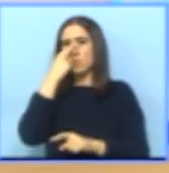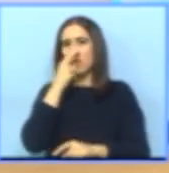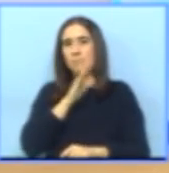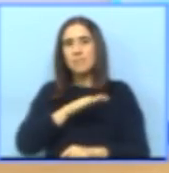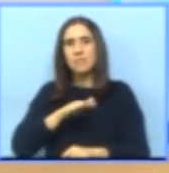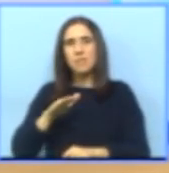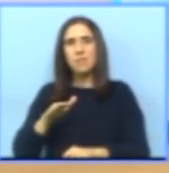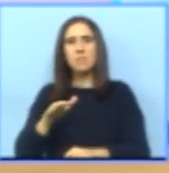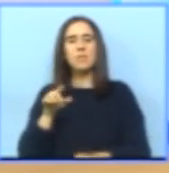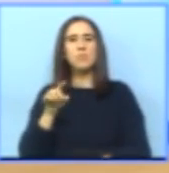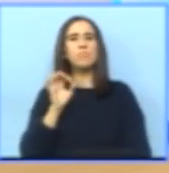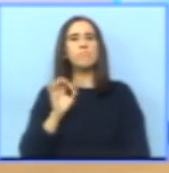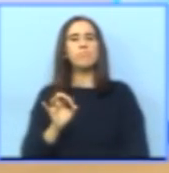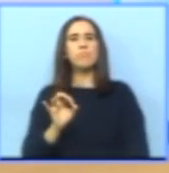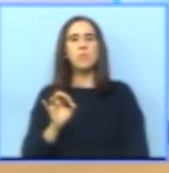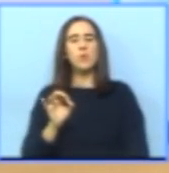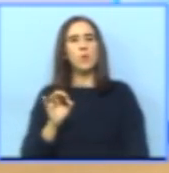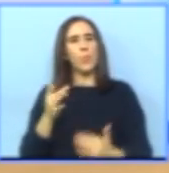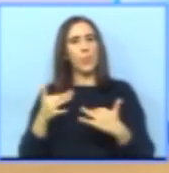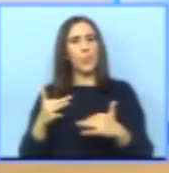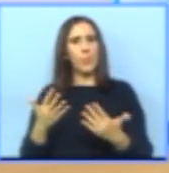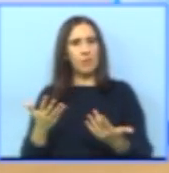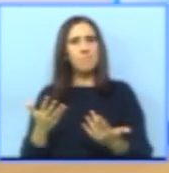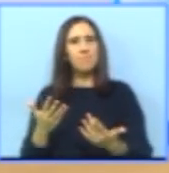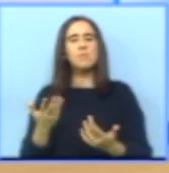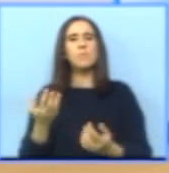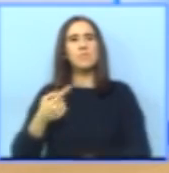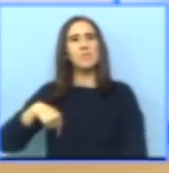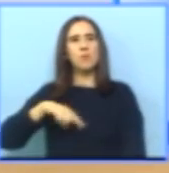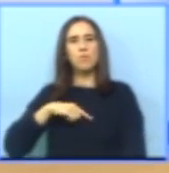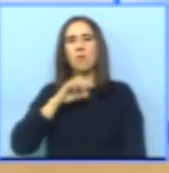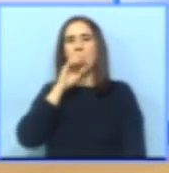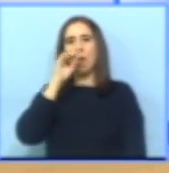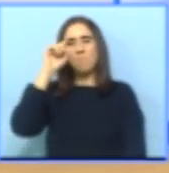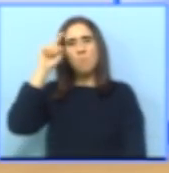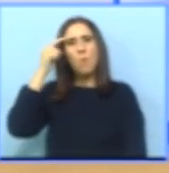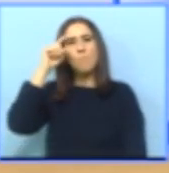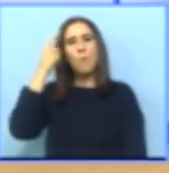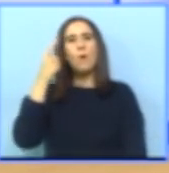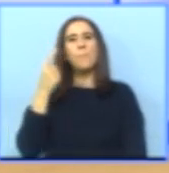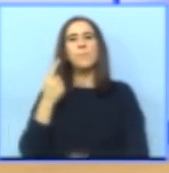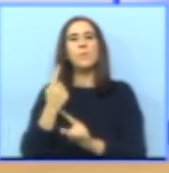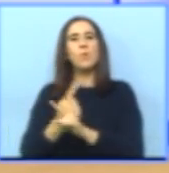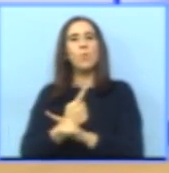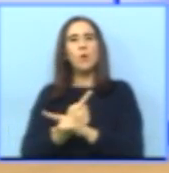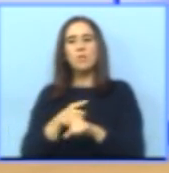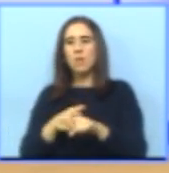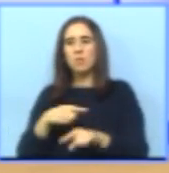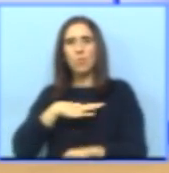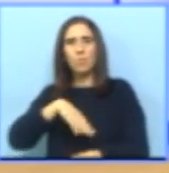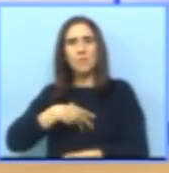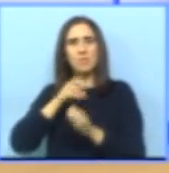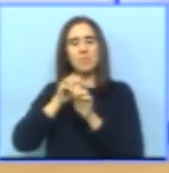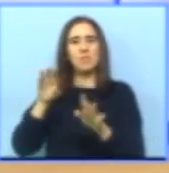ciência, é algo de absolutamente extraordinário. Quer dizer, se nós sabemos algumas coisas, digamos, dessa globalização dos